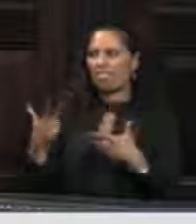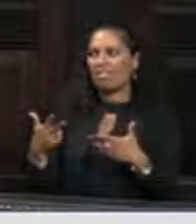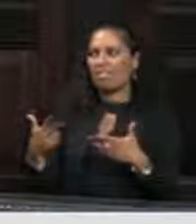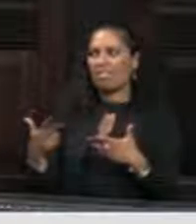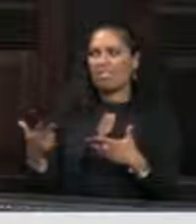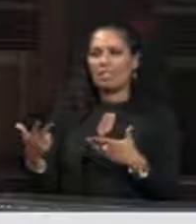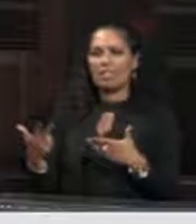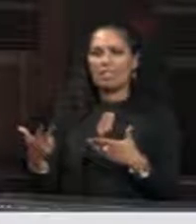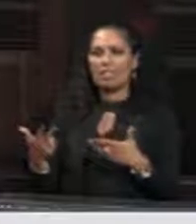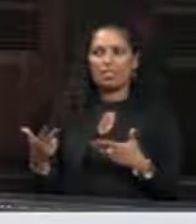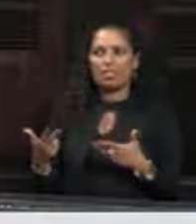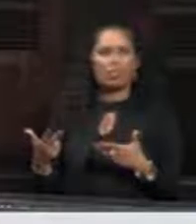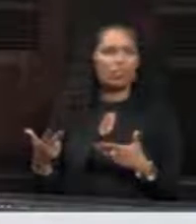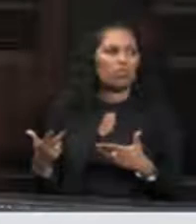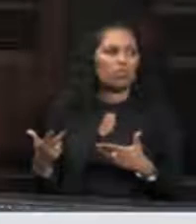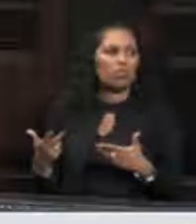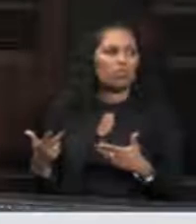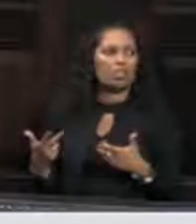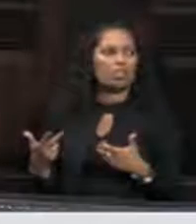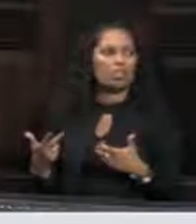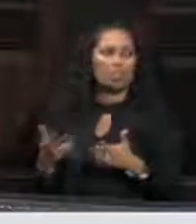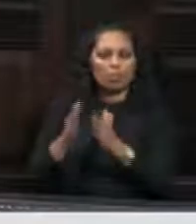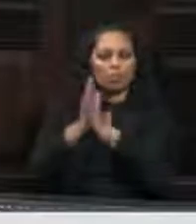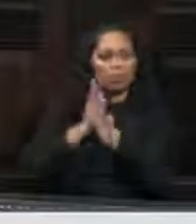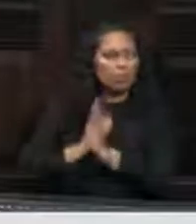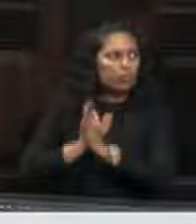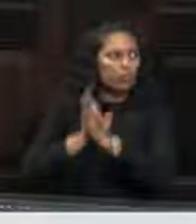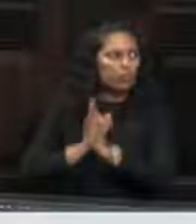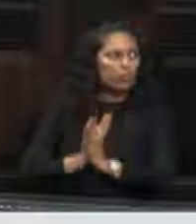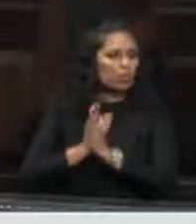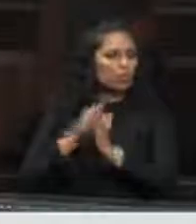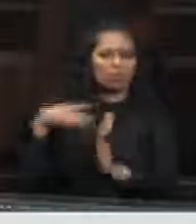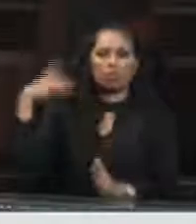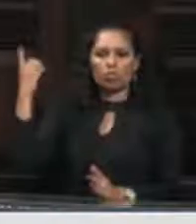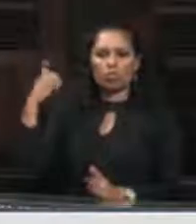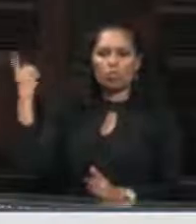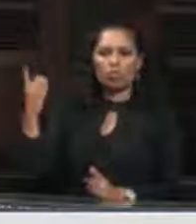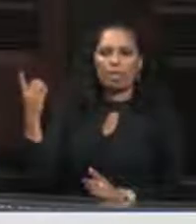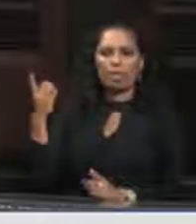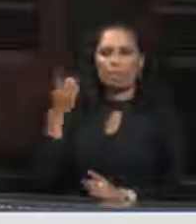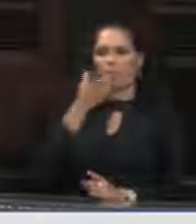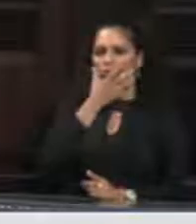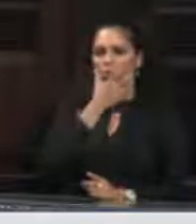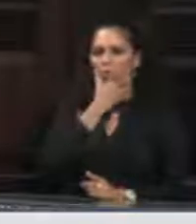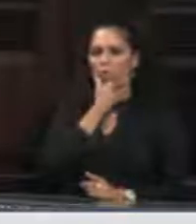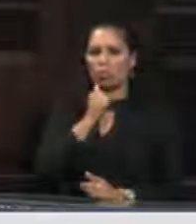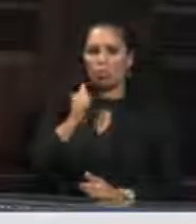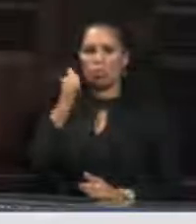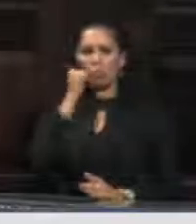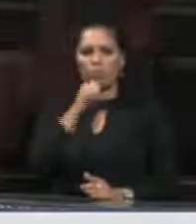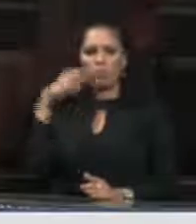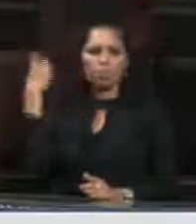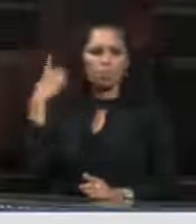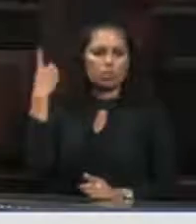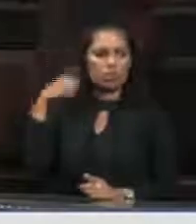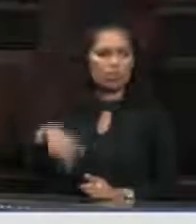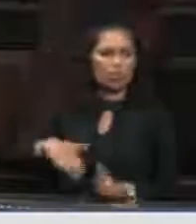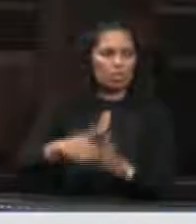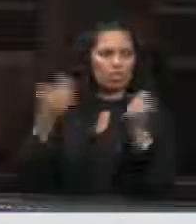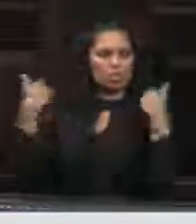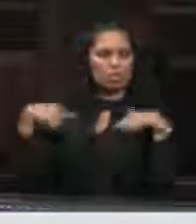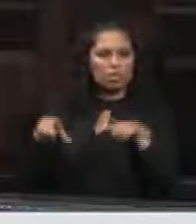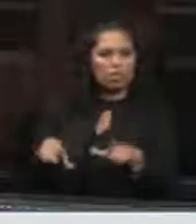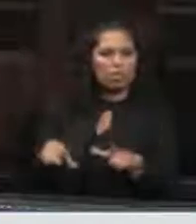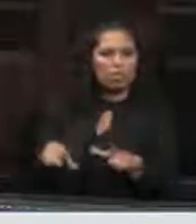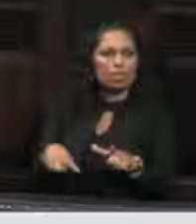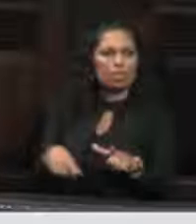concluindo, um apelo que eu faço às deputadas e deputados desta casa, no sentido